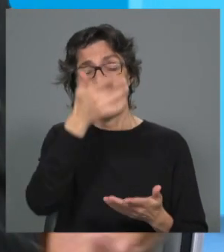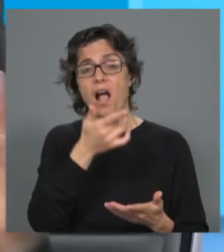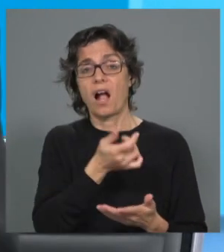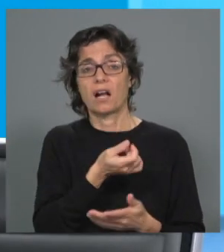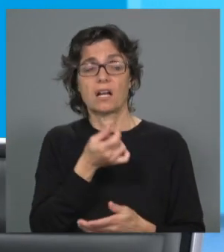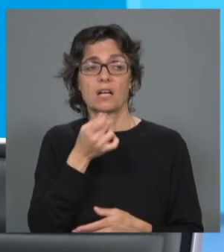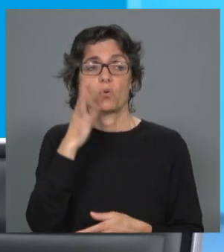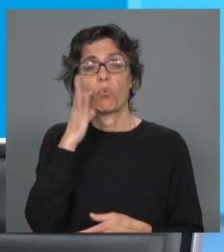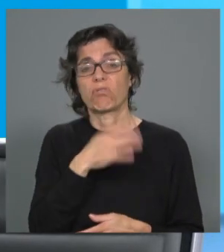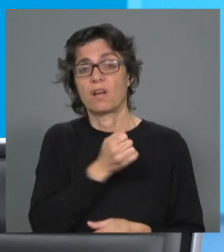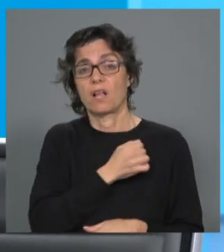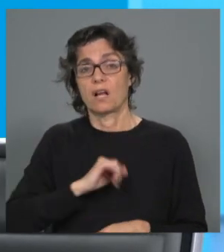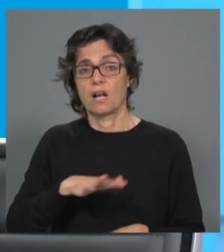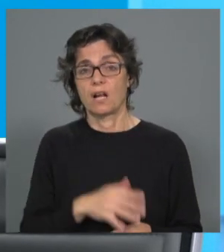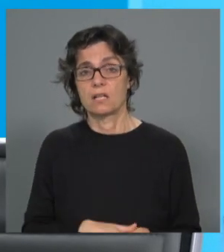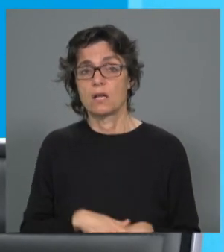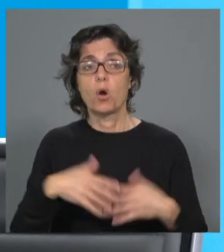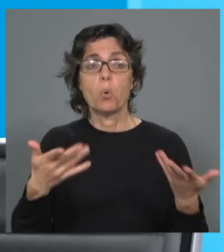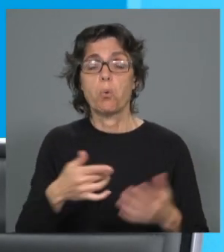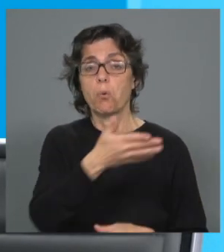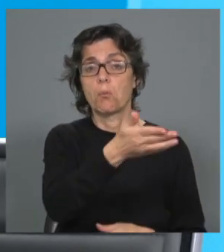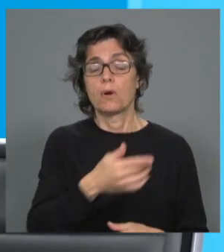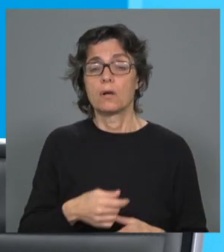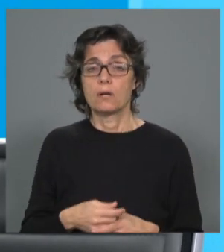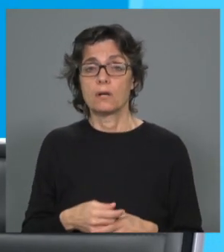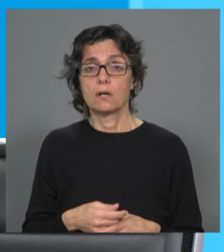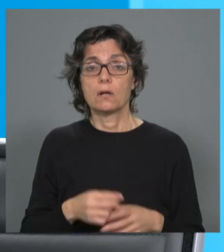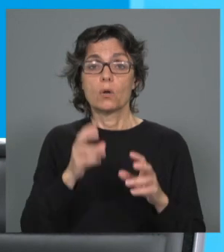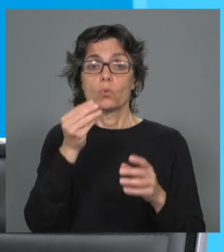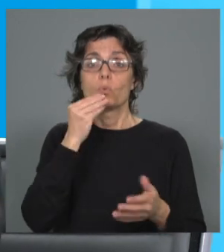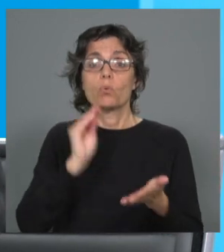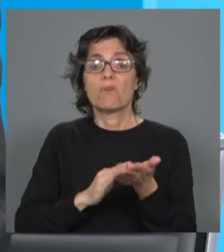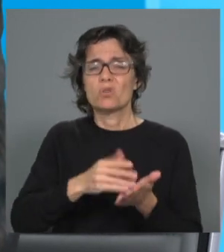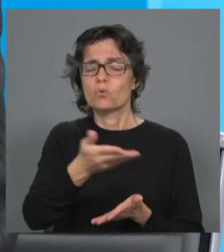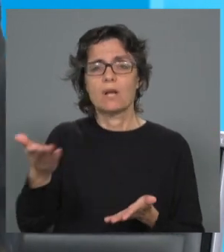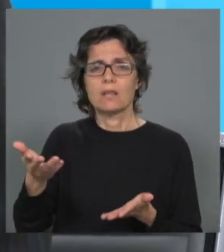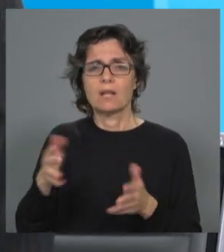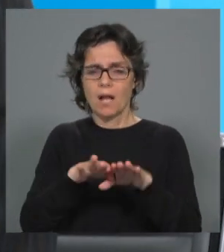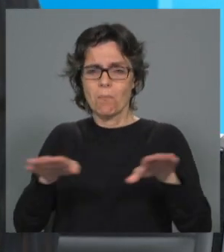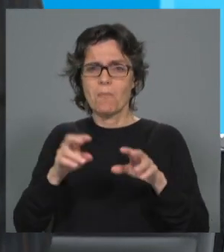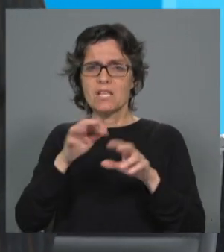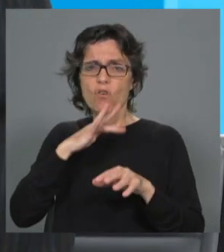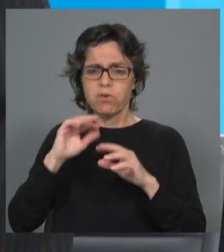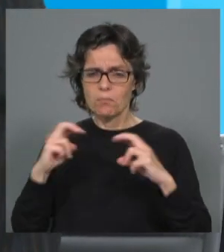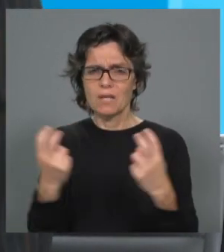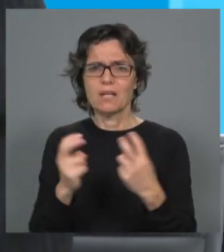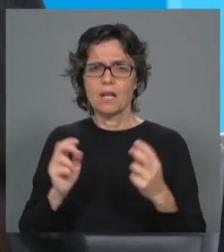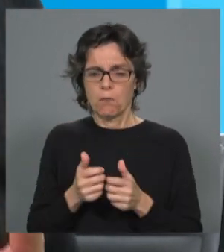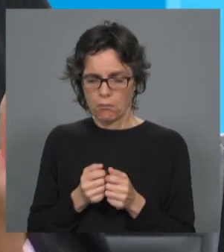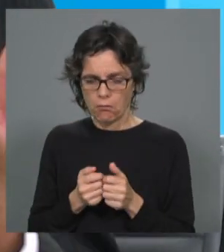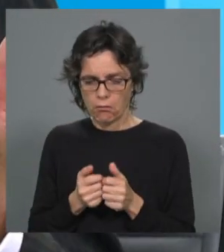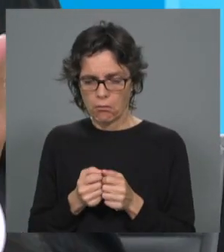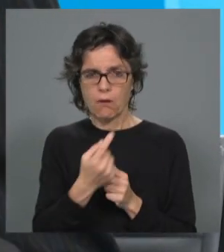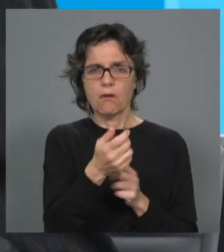não vemos um funcionamento entre as pessoas. Nem no tocar, nem no olhar, nem na conversa, nem nas coisas mais